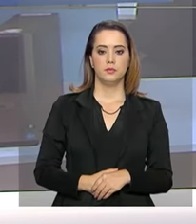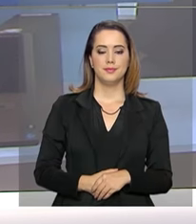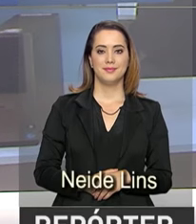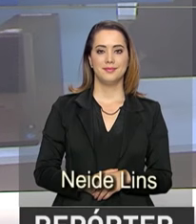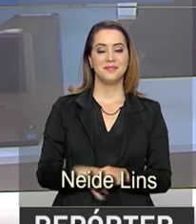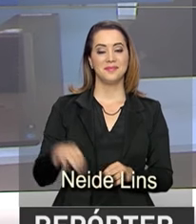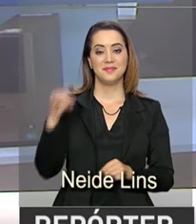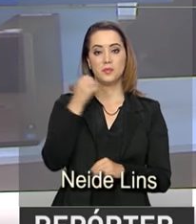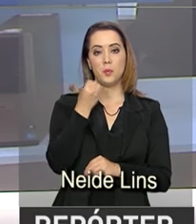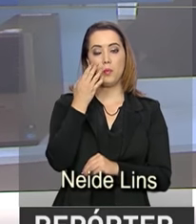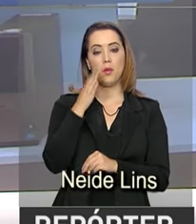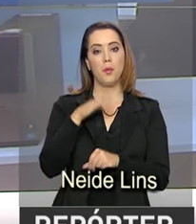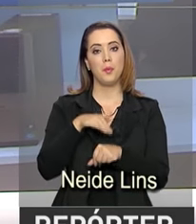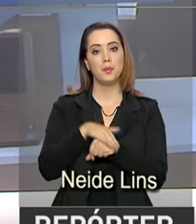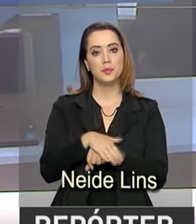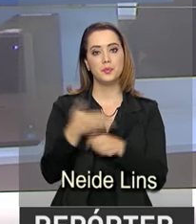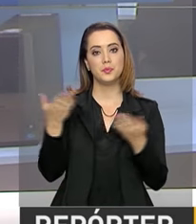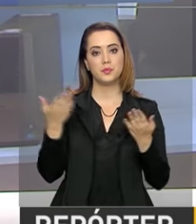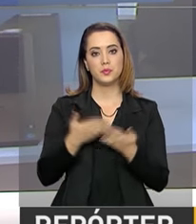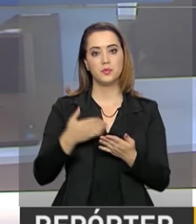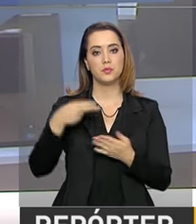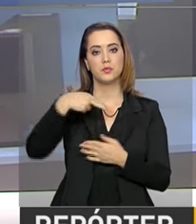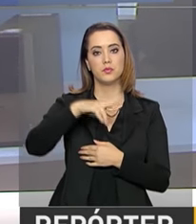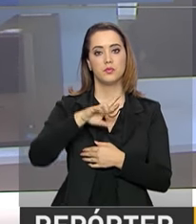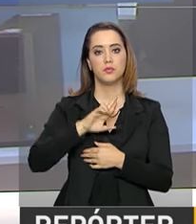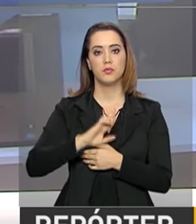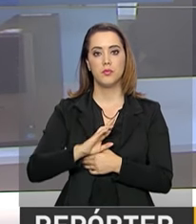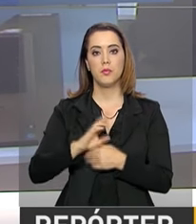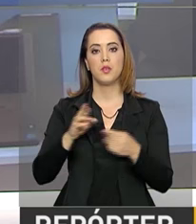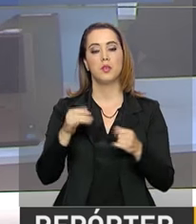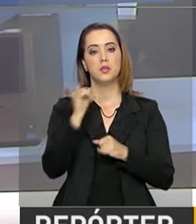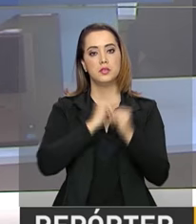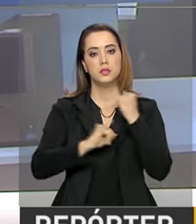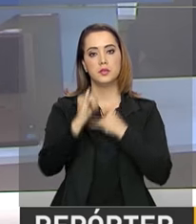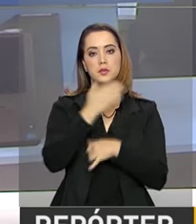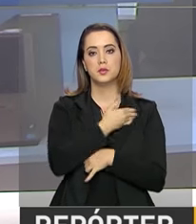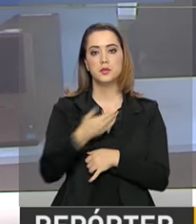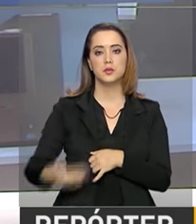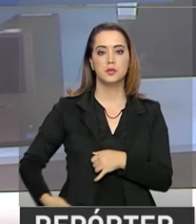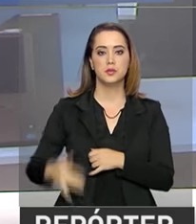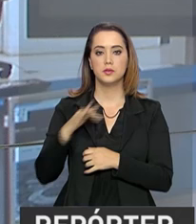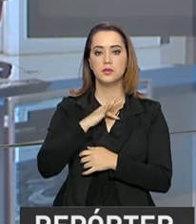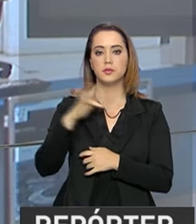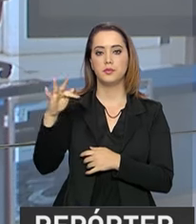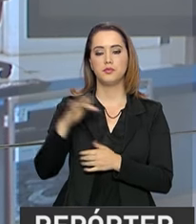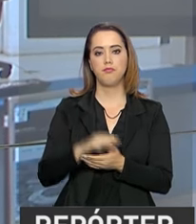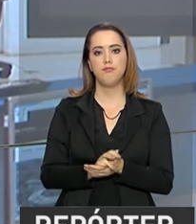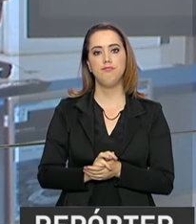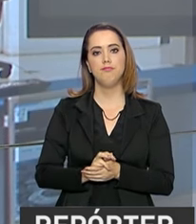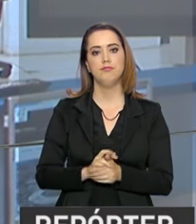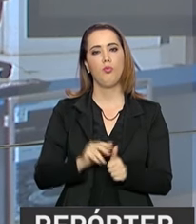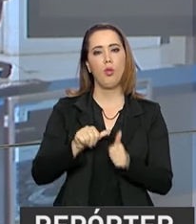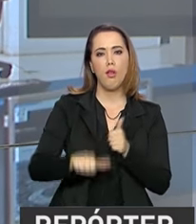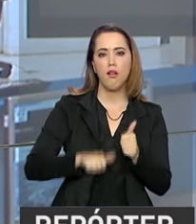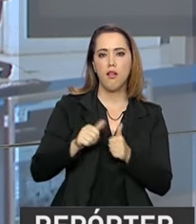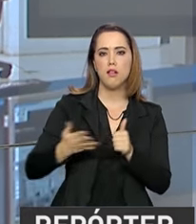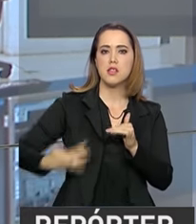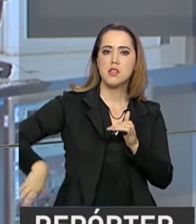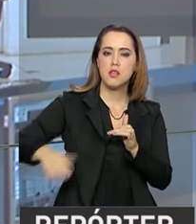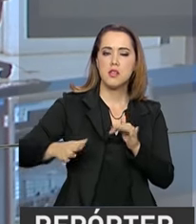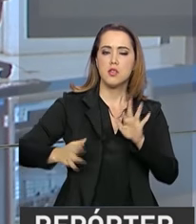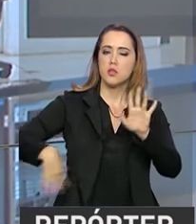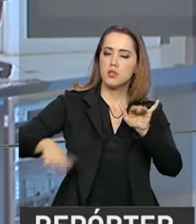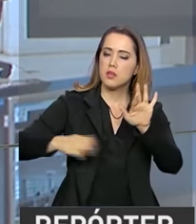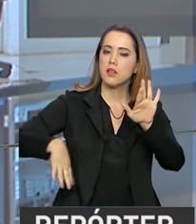logo à noite no ar mais uma edição do repórter nbr com as notícias do governo federal atletismo natação